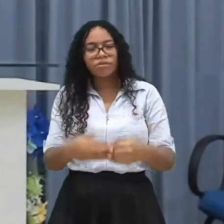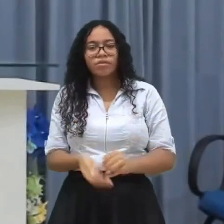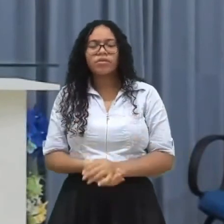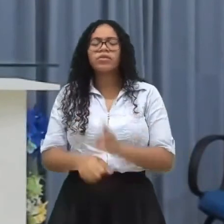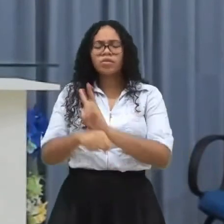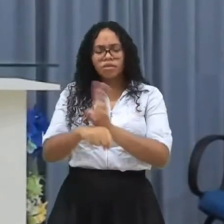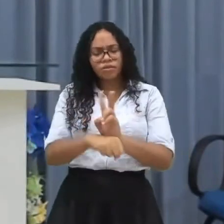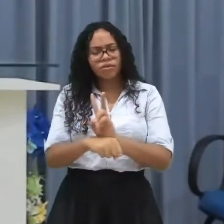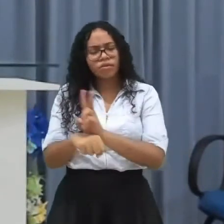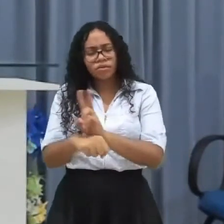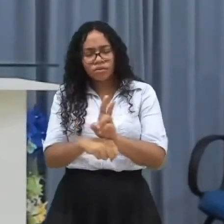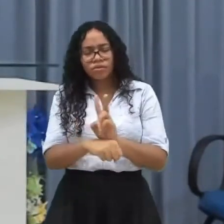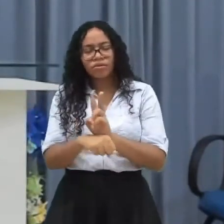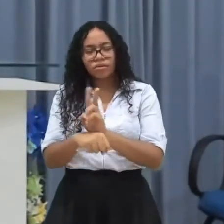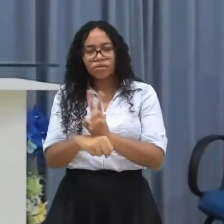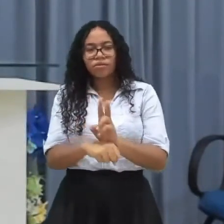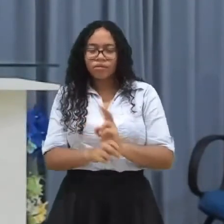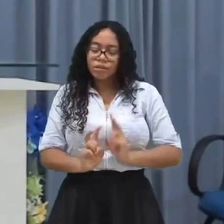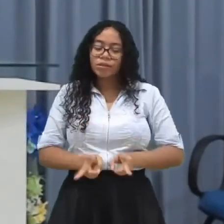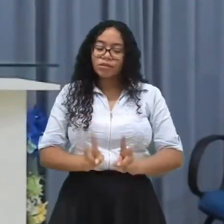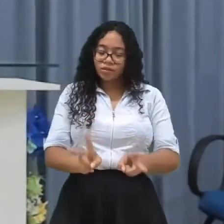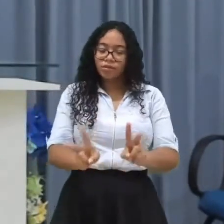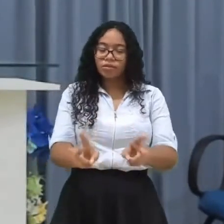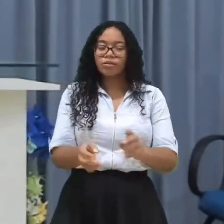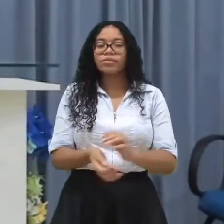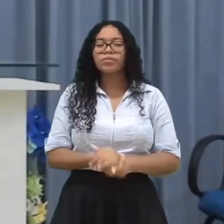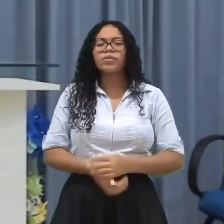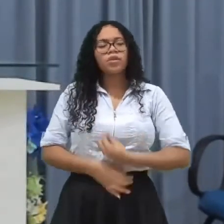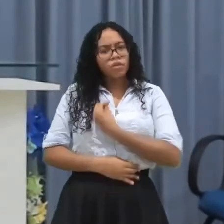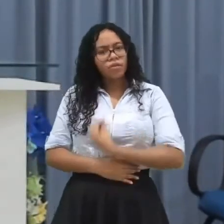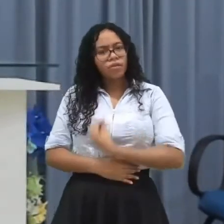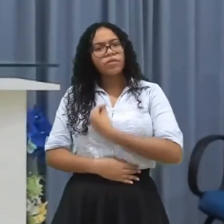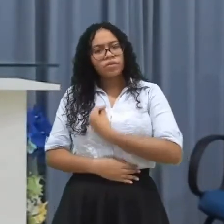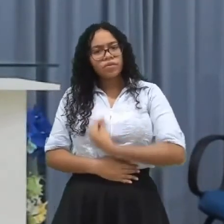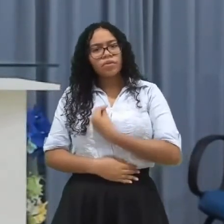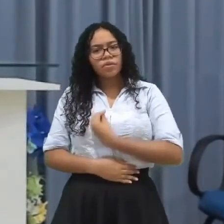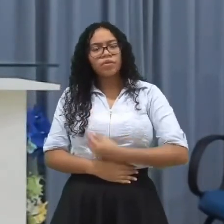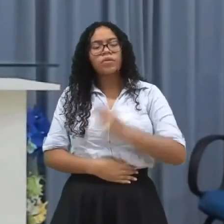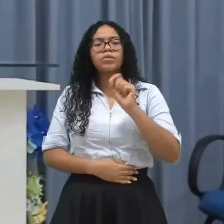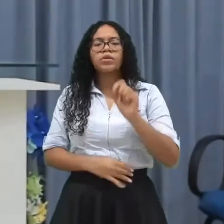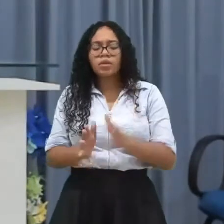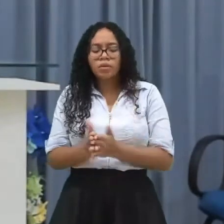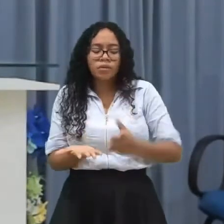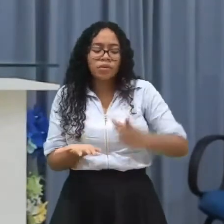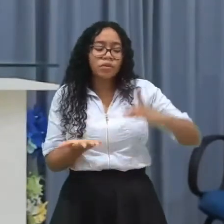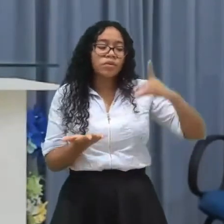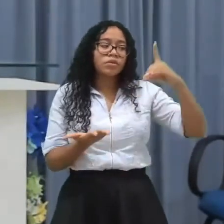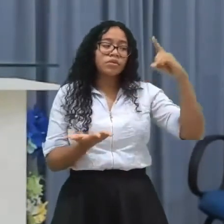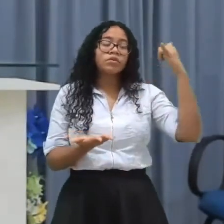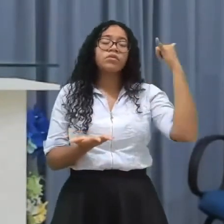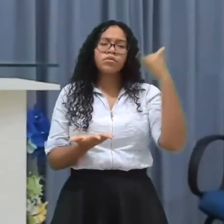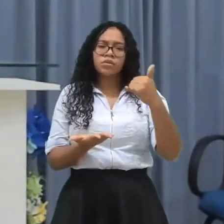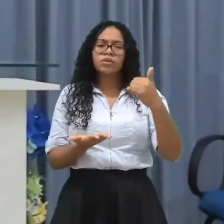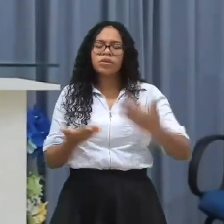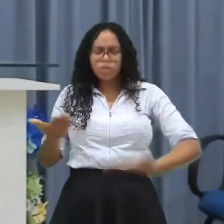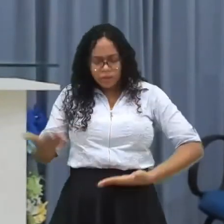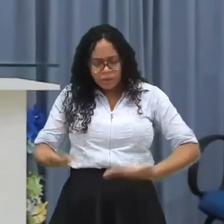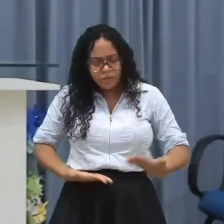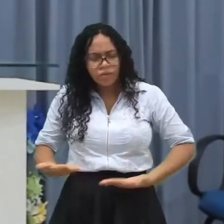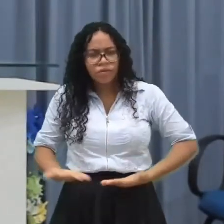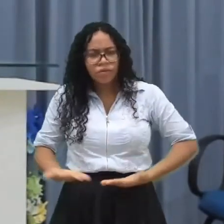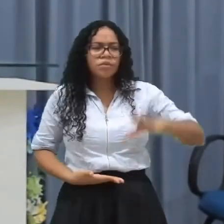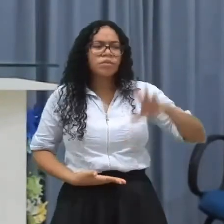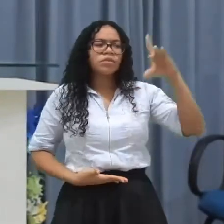esta palavra em nosso coração. Vivamos o momento de servir ao Senhor.